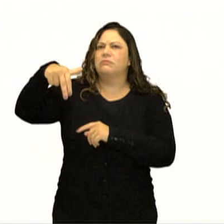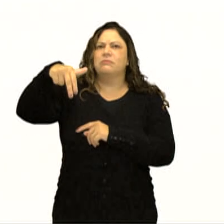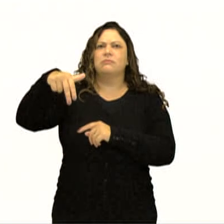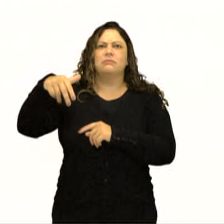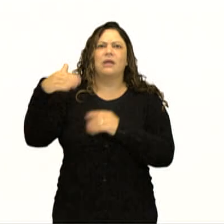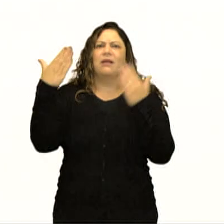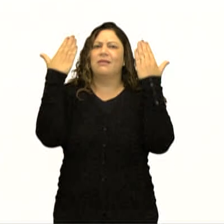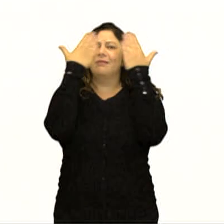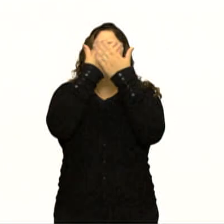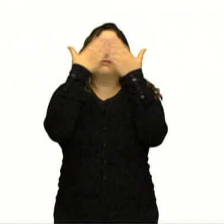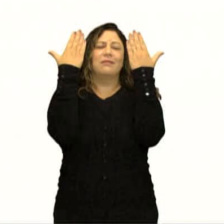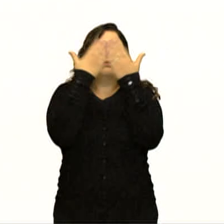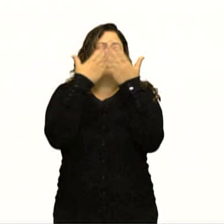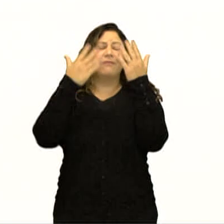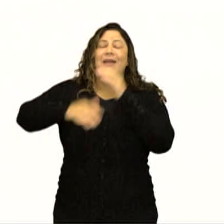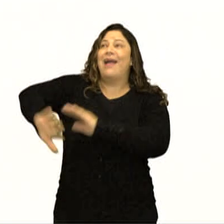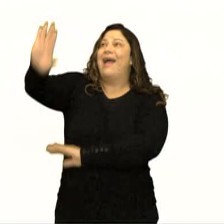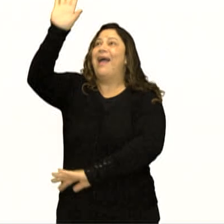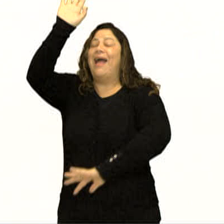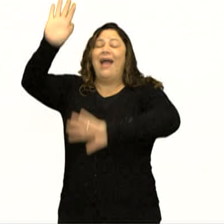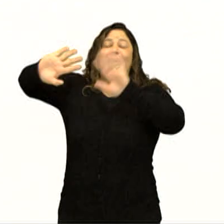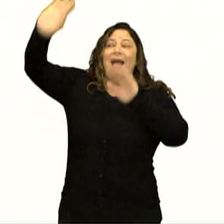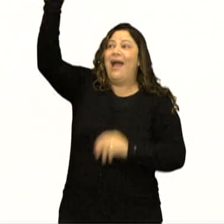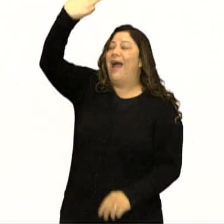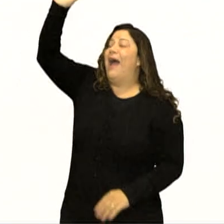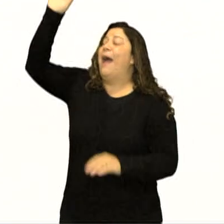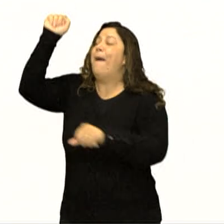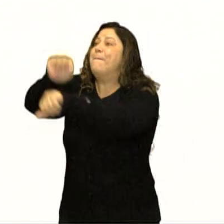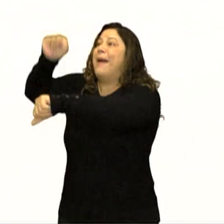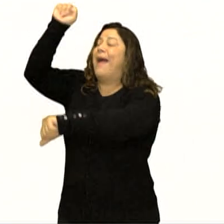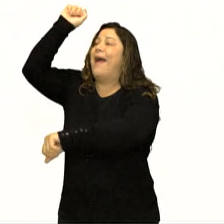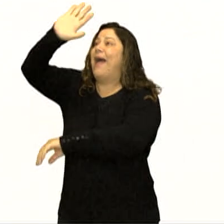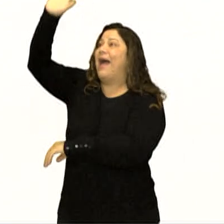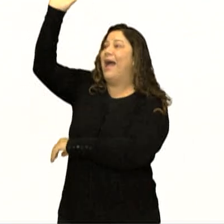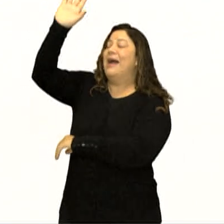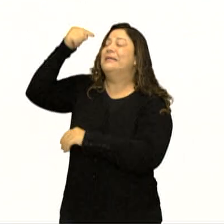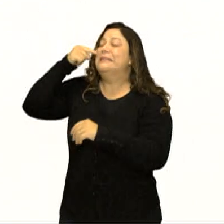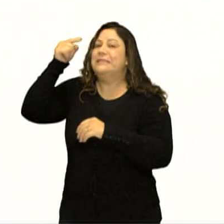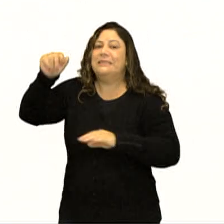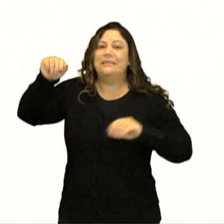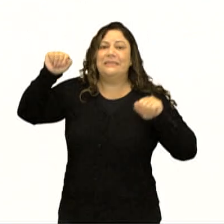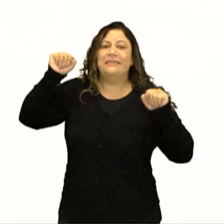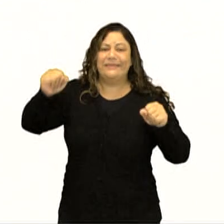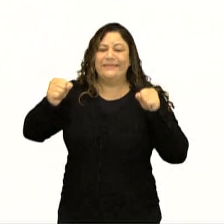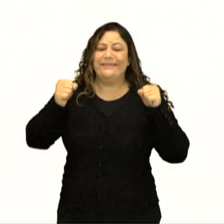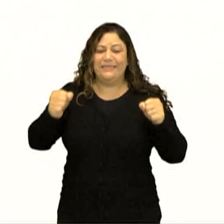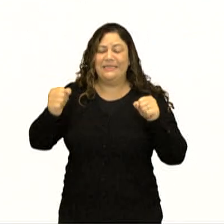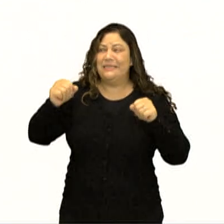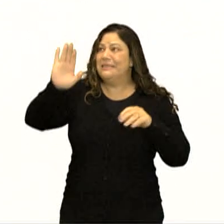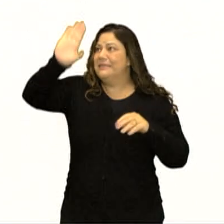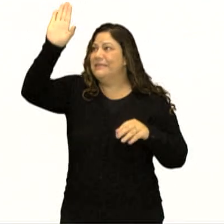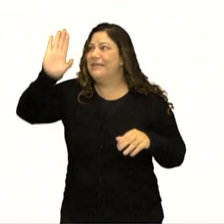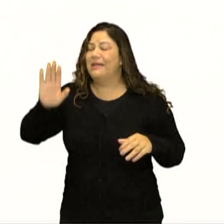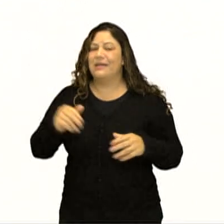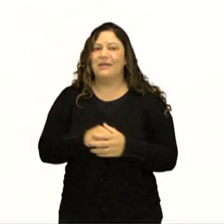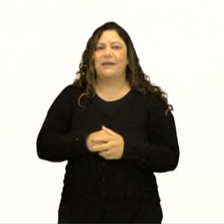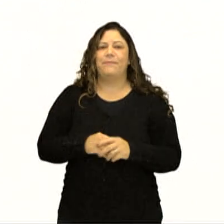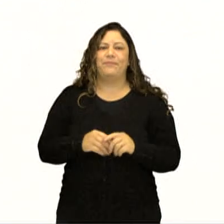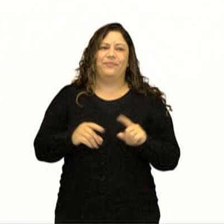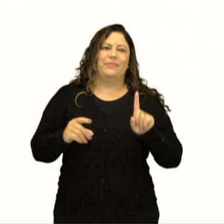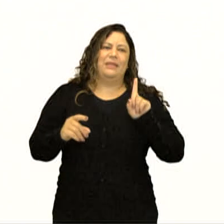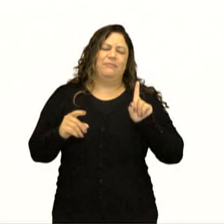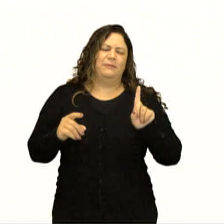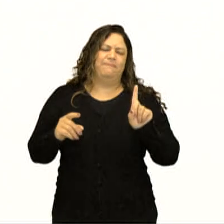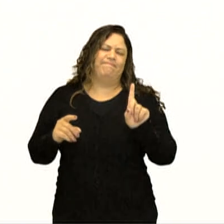O pobre fez um sinal ao condutor para parar, mas por fatalidade o poste da parada